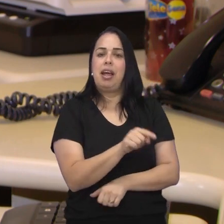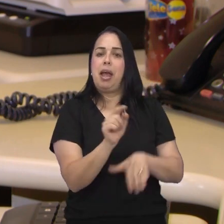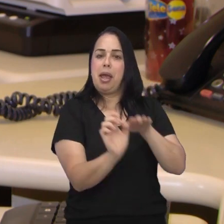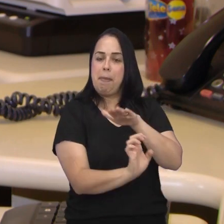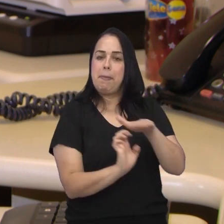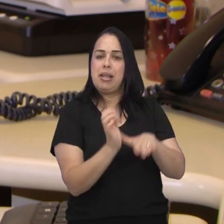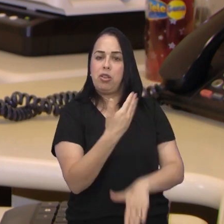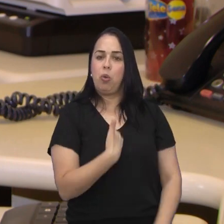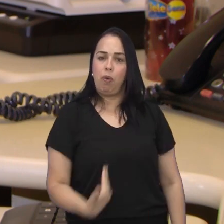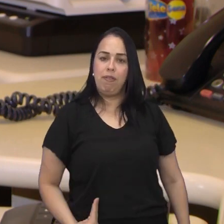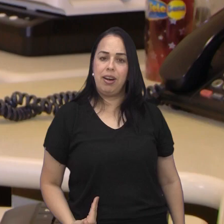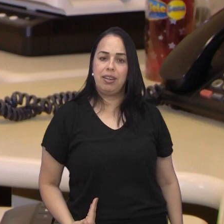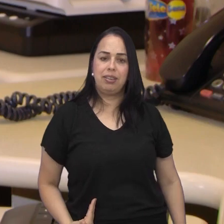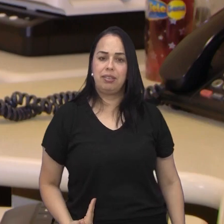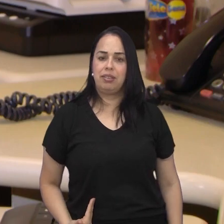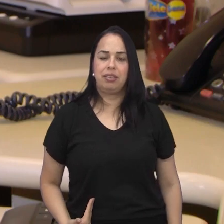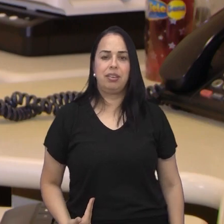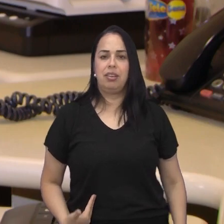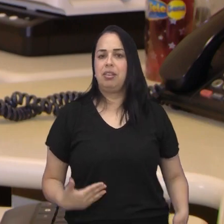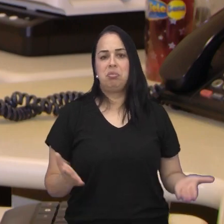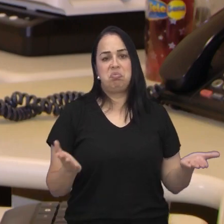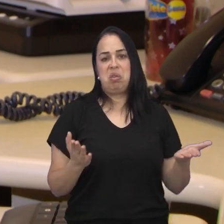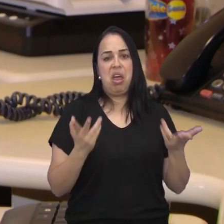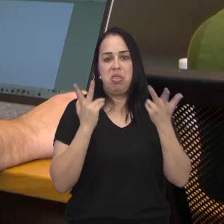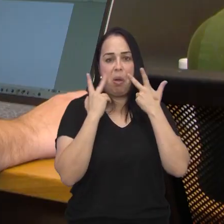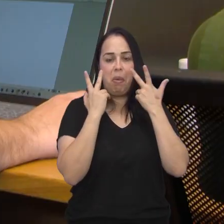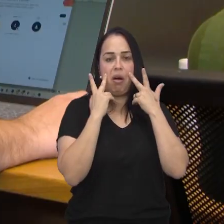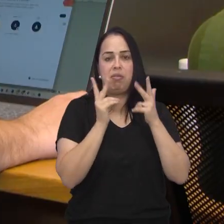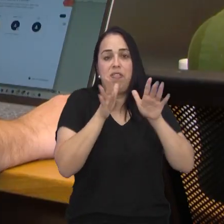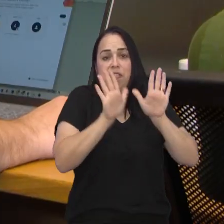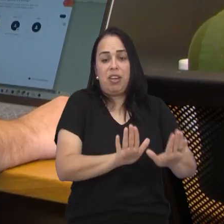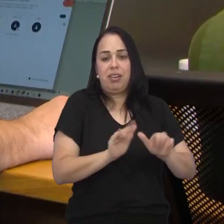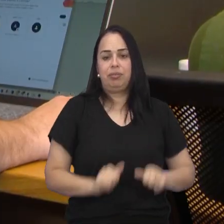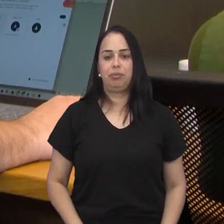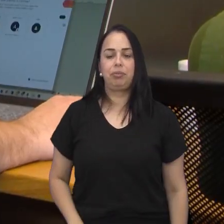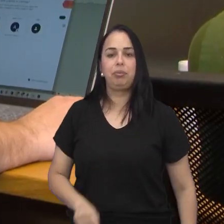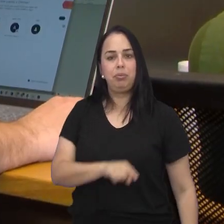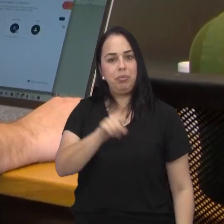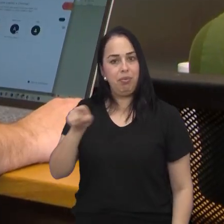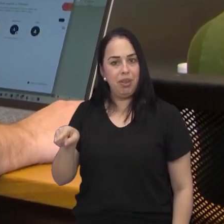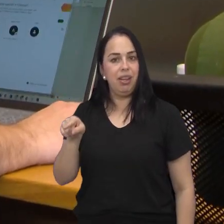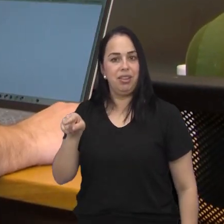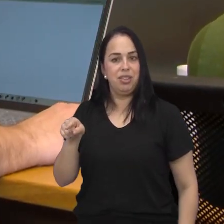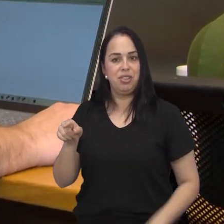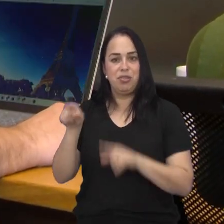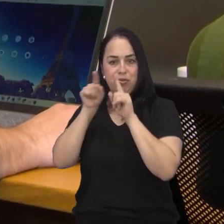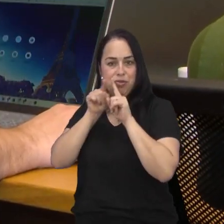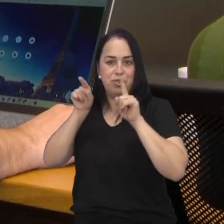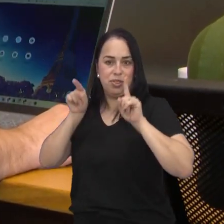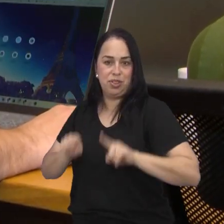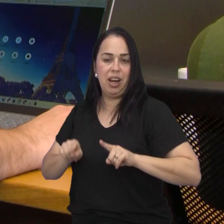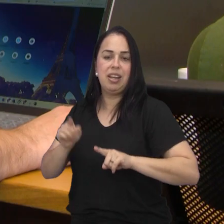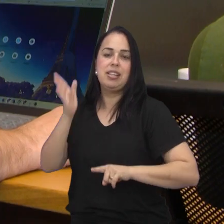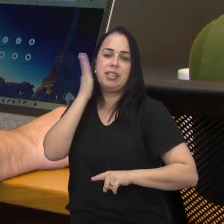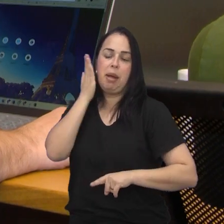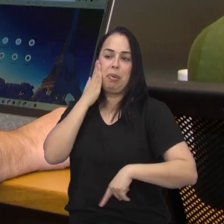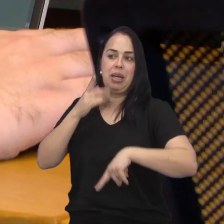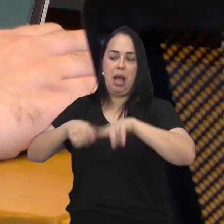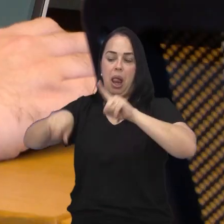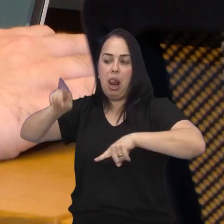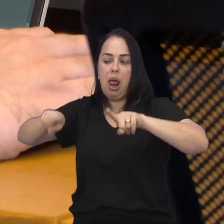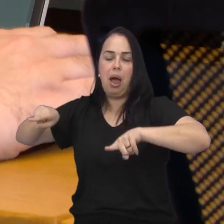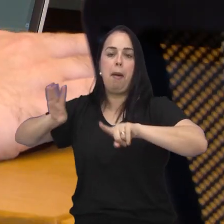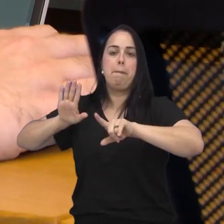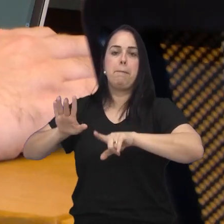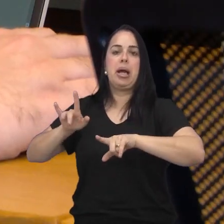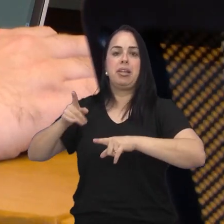quando você está numa empresa pública, isso não afeta tanto. Já os funcionários da iniciativa privada, apesar da instabilidade,